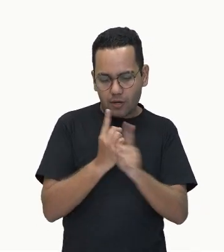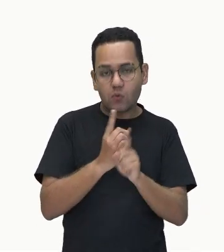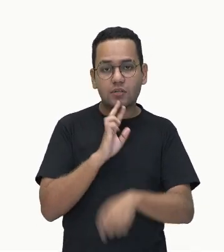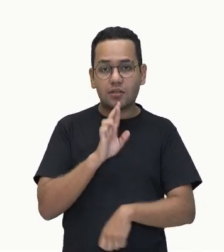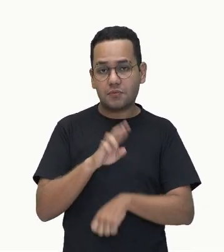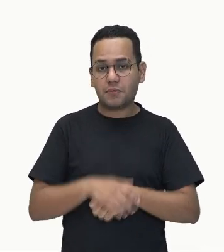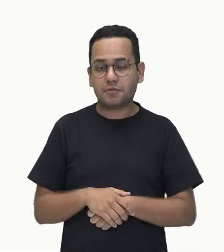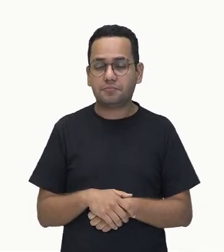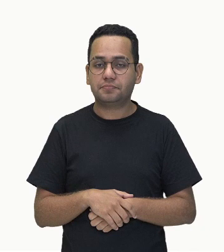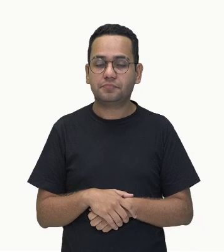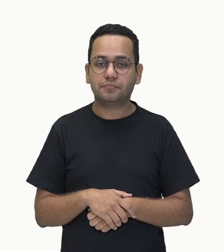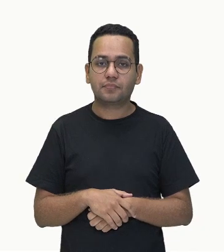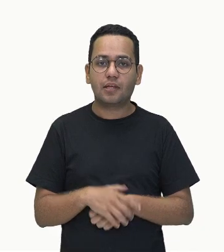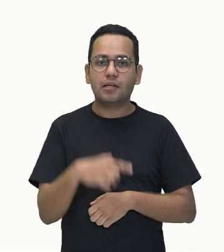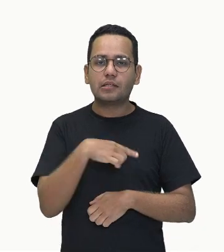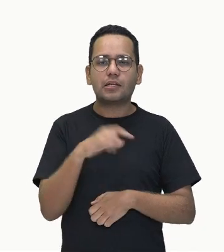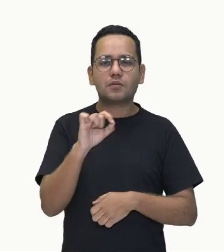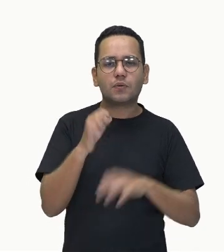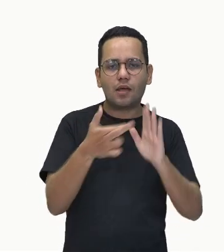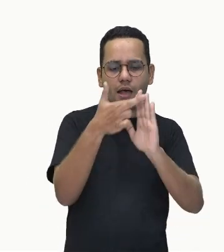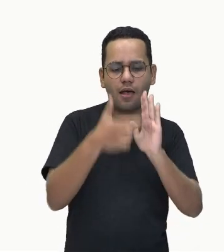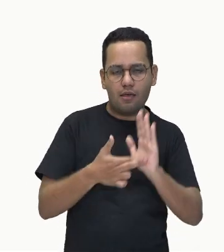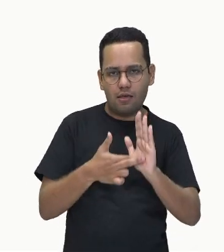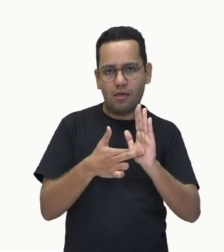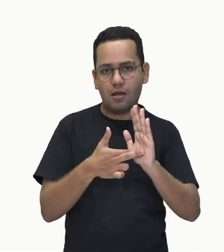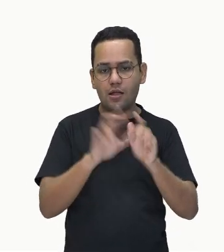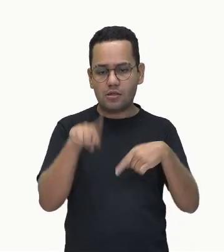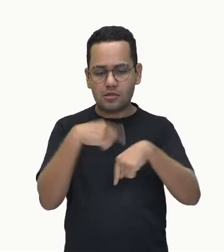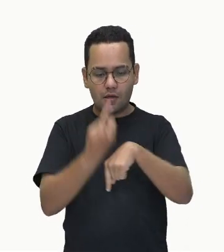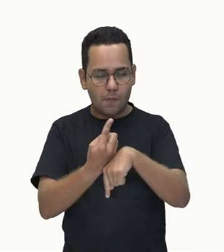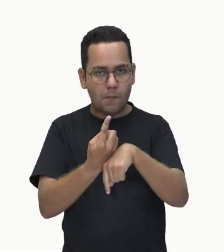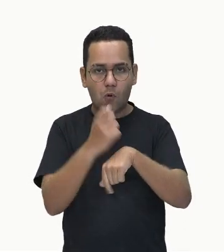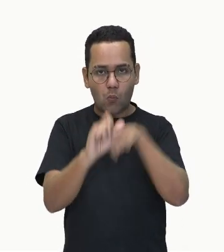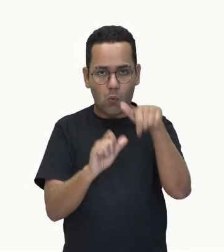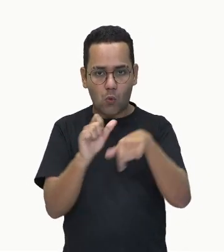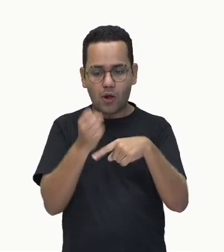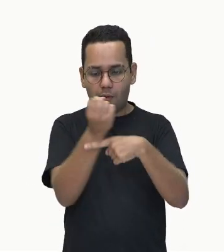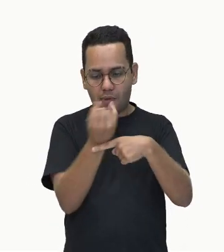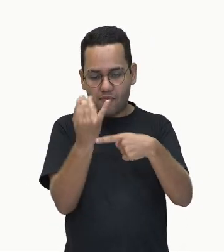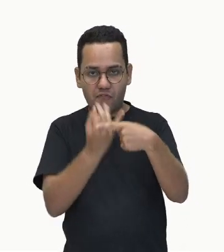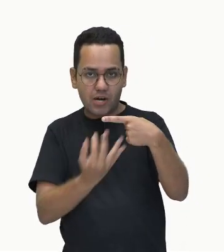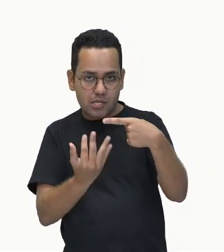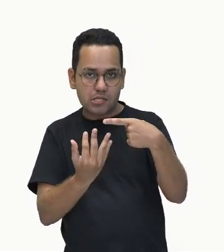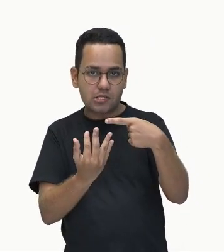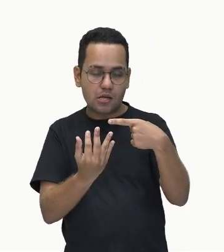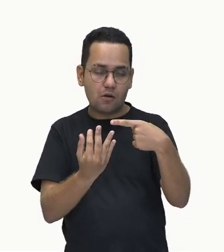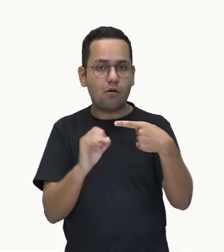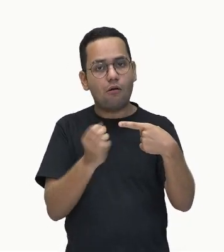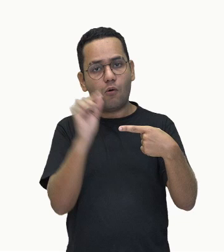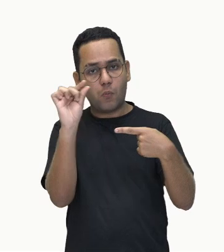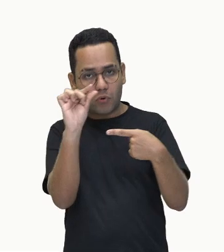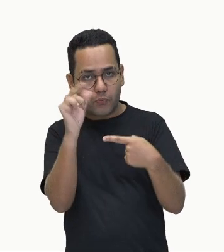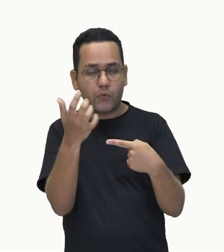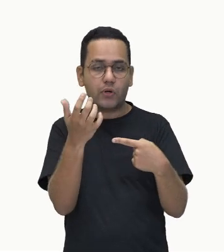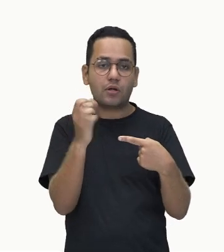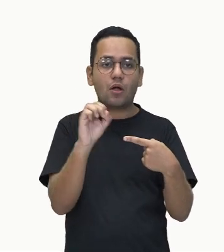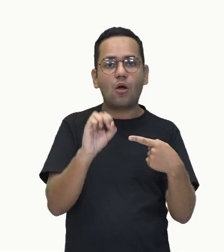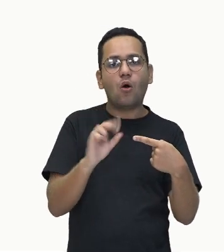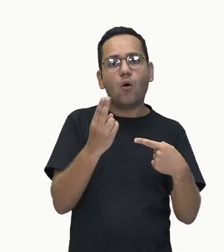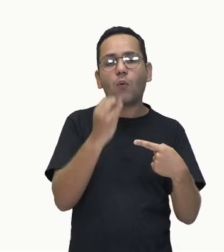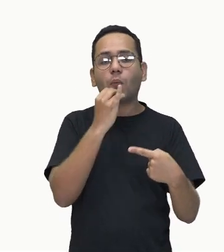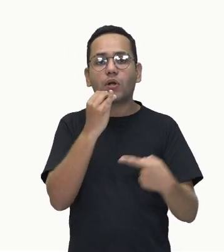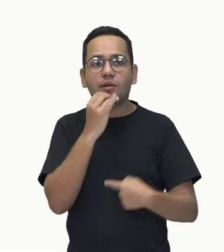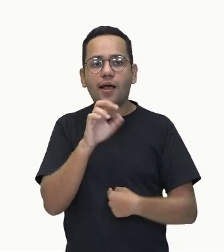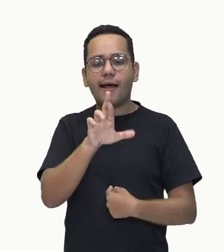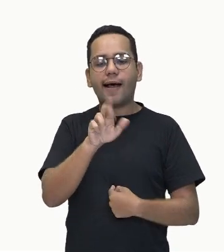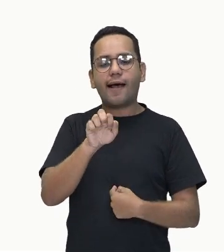a propriedade transforma ali por exemplo uma fração no num expoente ou transforma uma radiciação